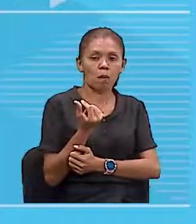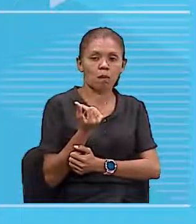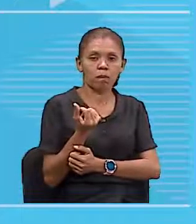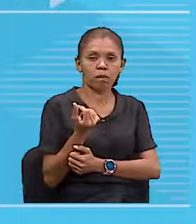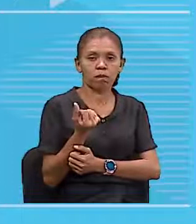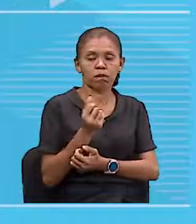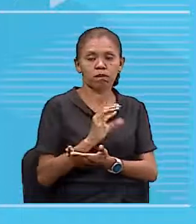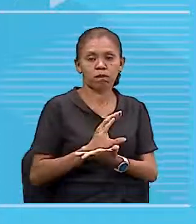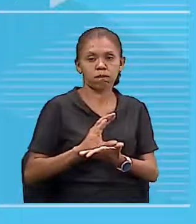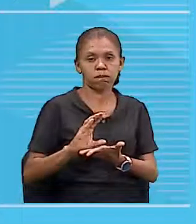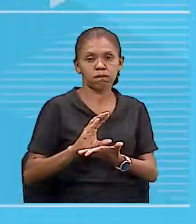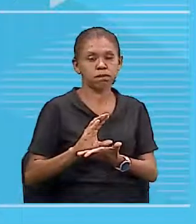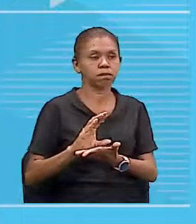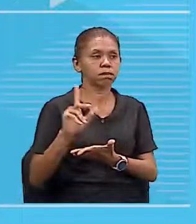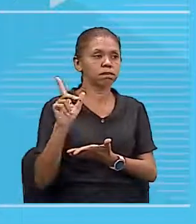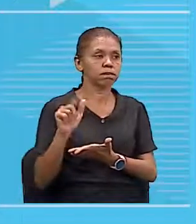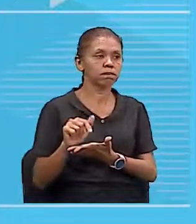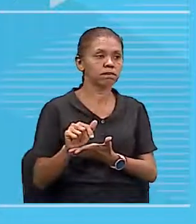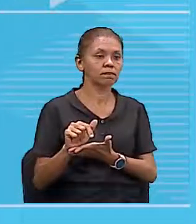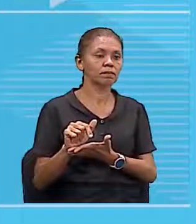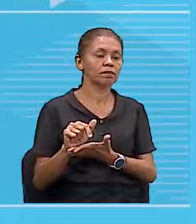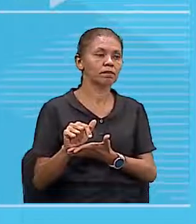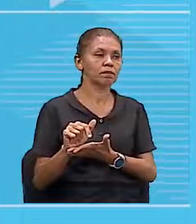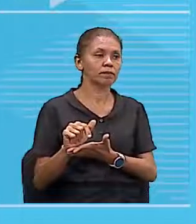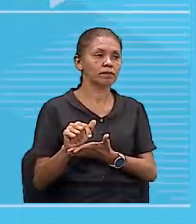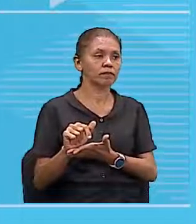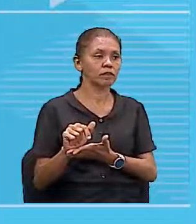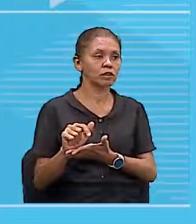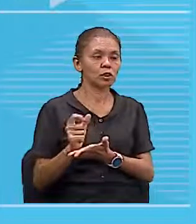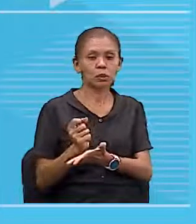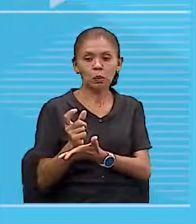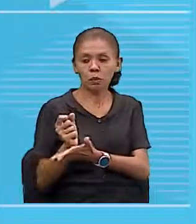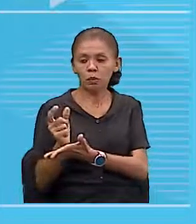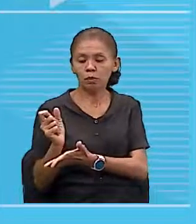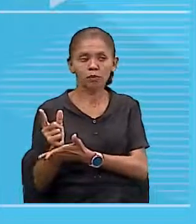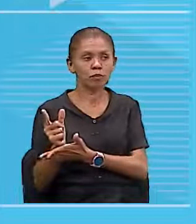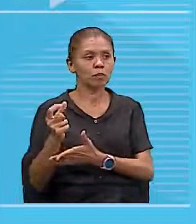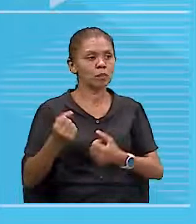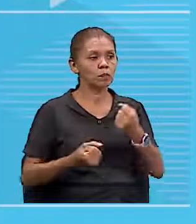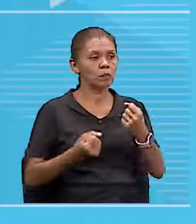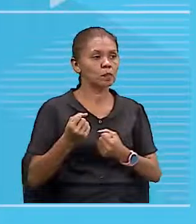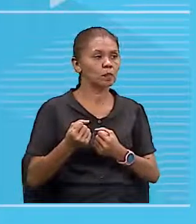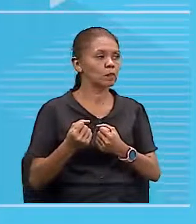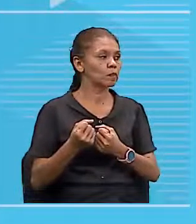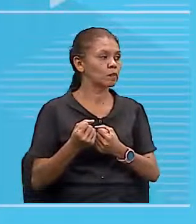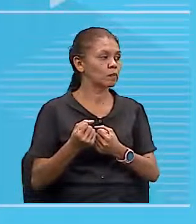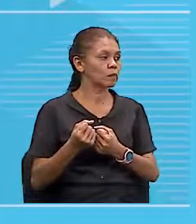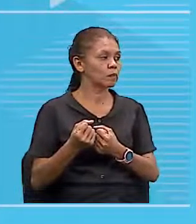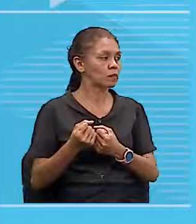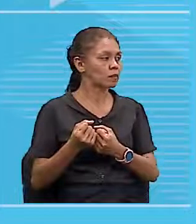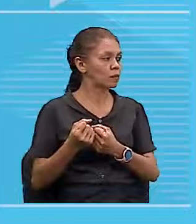consumo população que tem um poder aquisitivo a Ferrari abre uma loja em Teresina